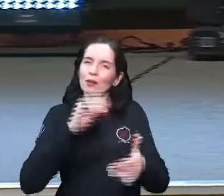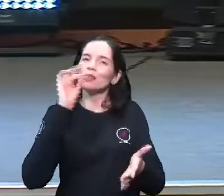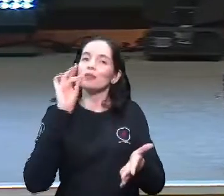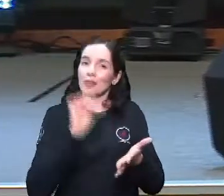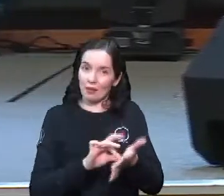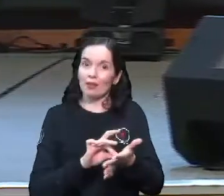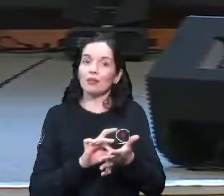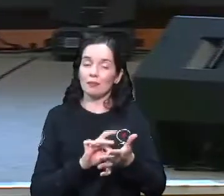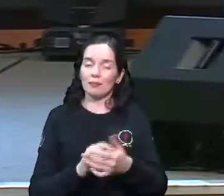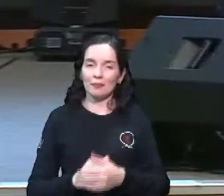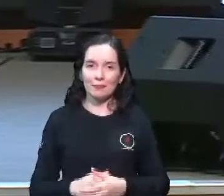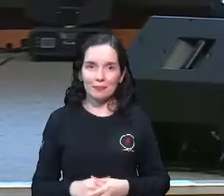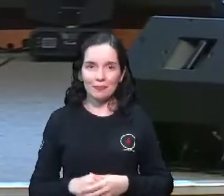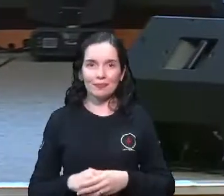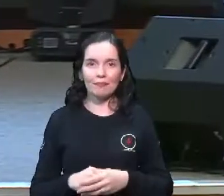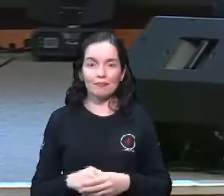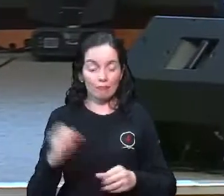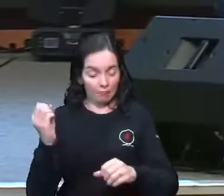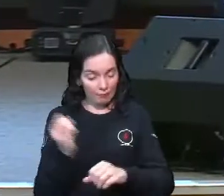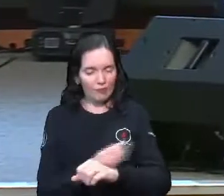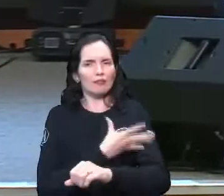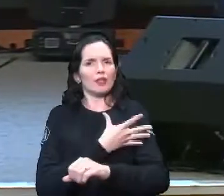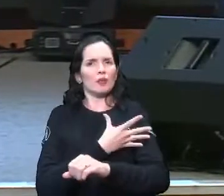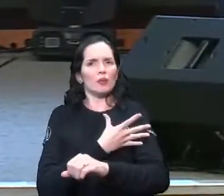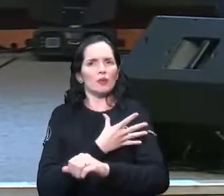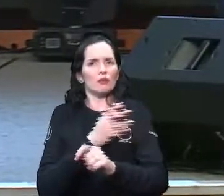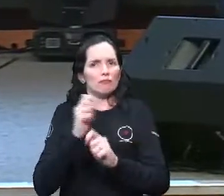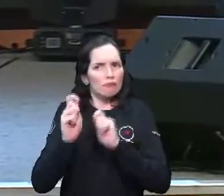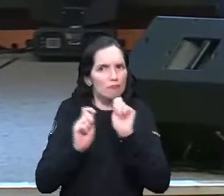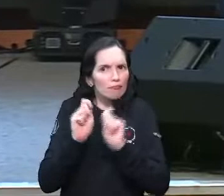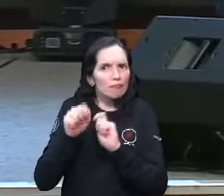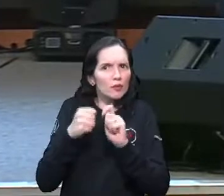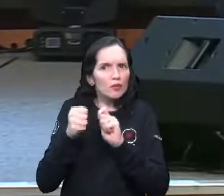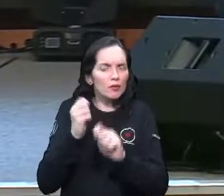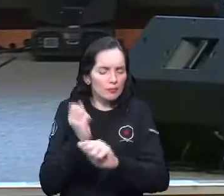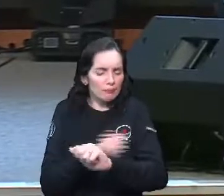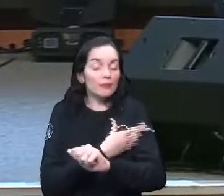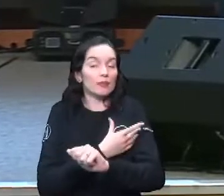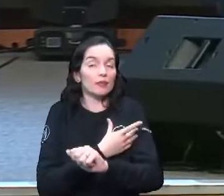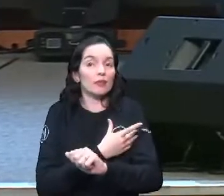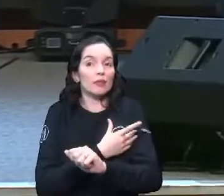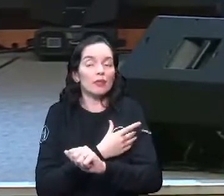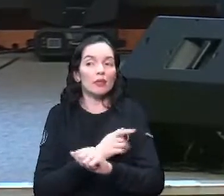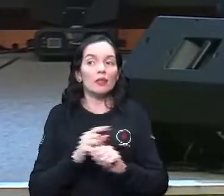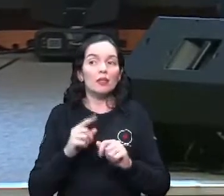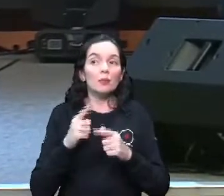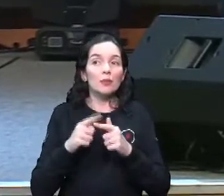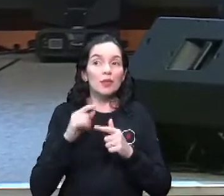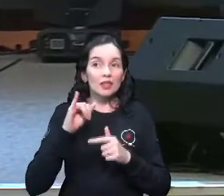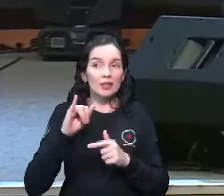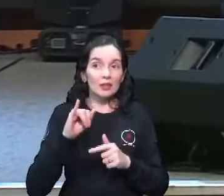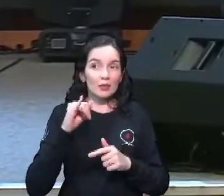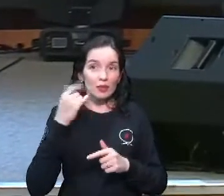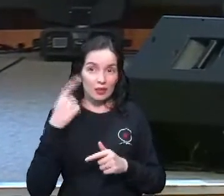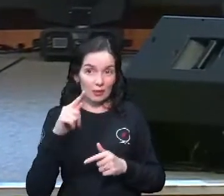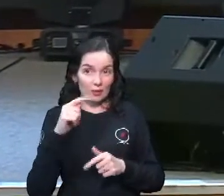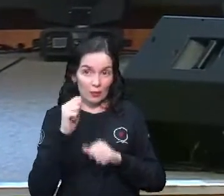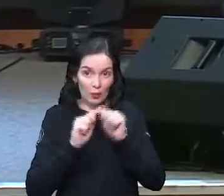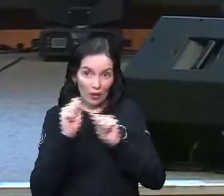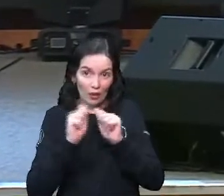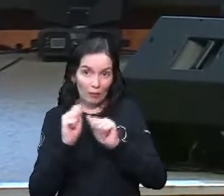Ou seja, emoções, controle suas emoções, porque senão as suas emoções vão controlar você.